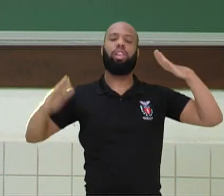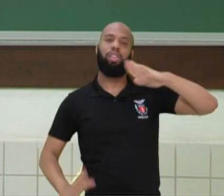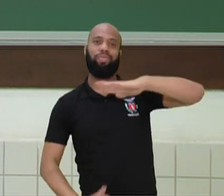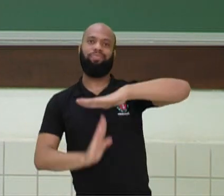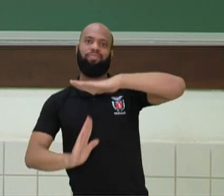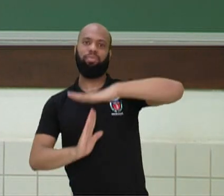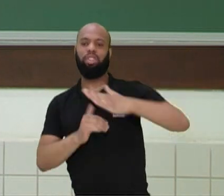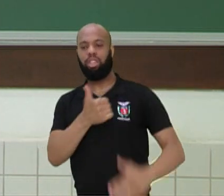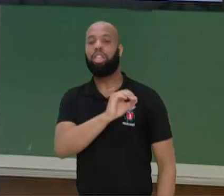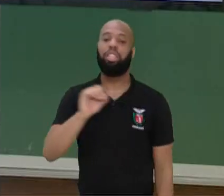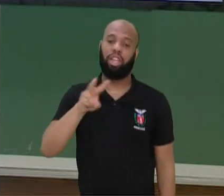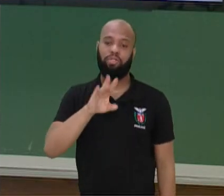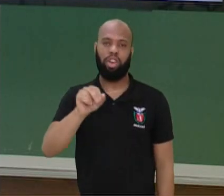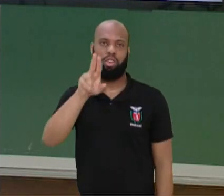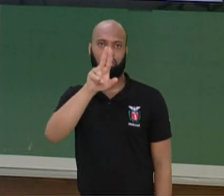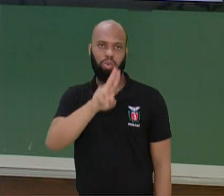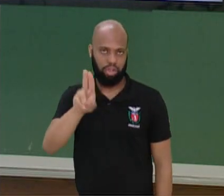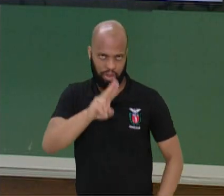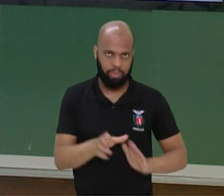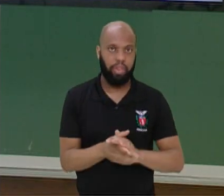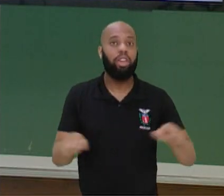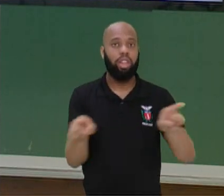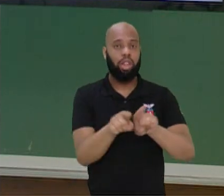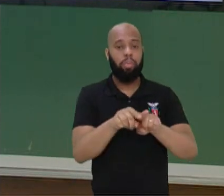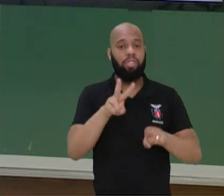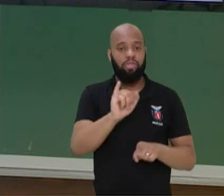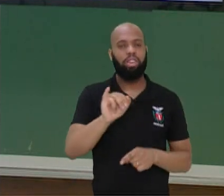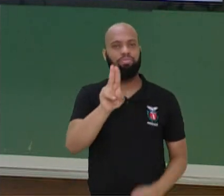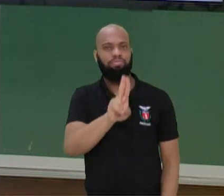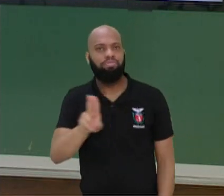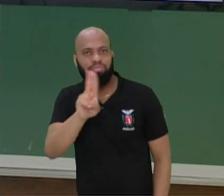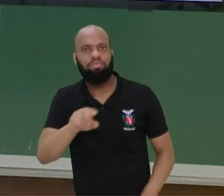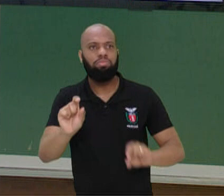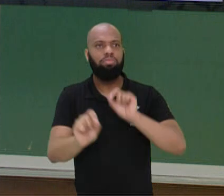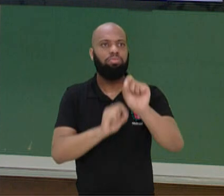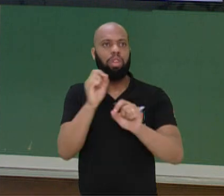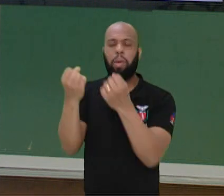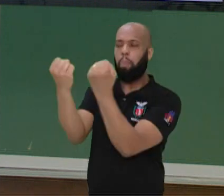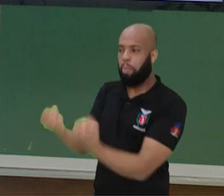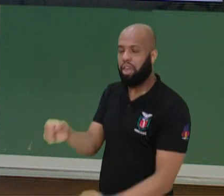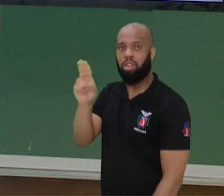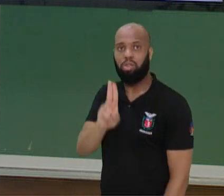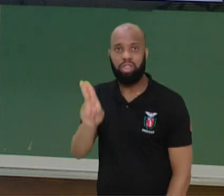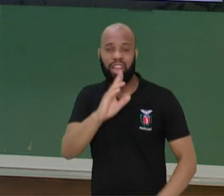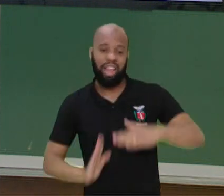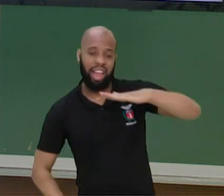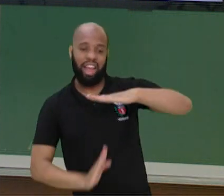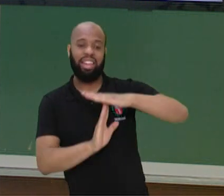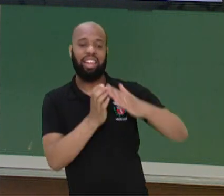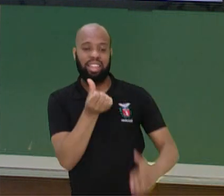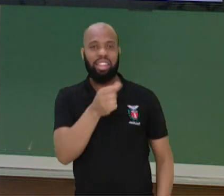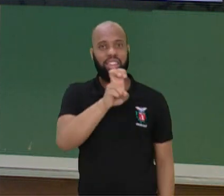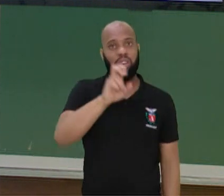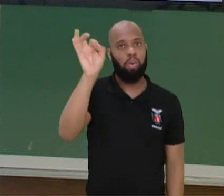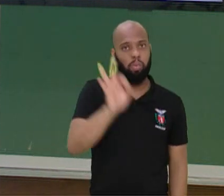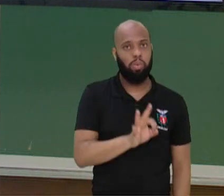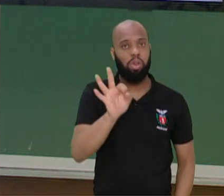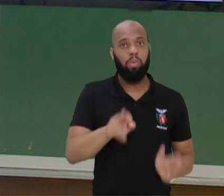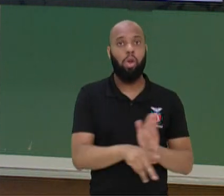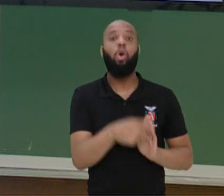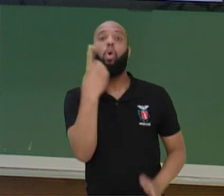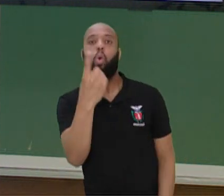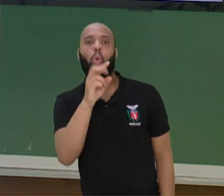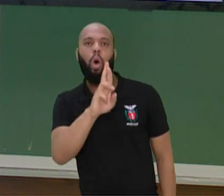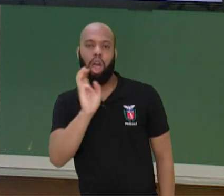supino. Eu vou determinar a carga para um teste de resistência de até 65% de 1 RM.